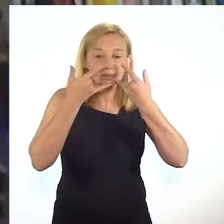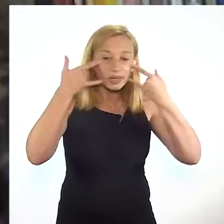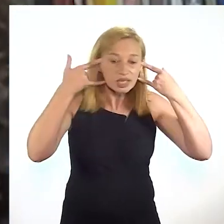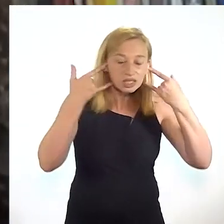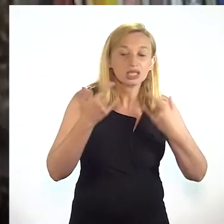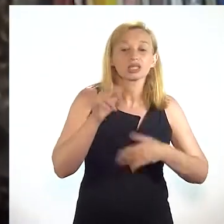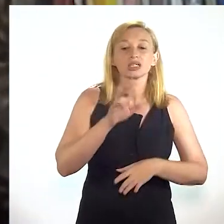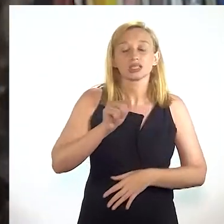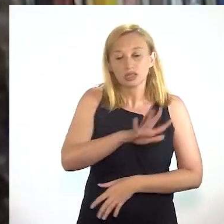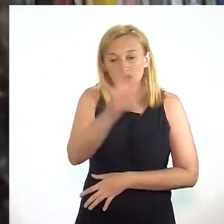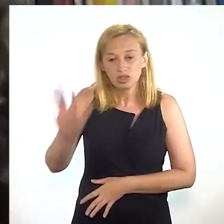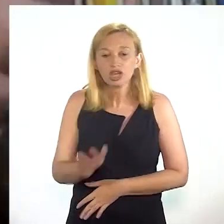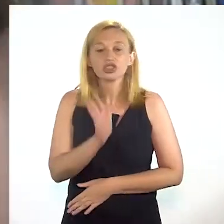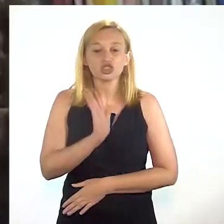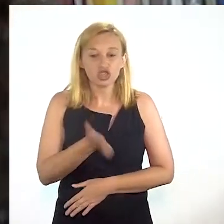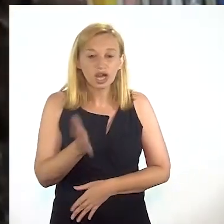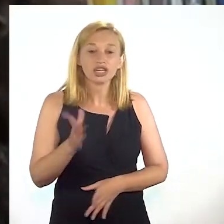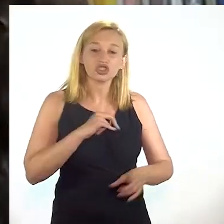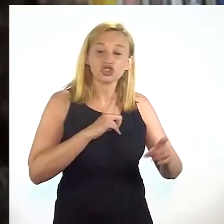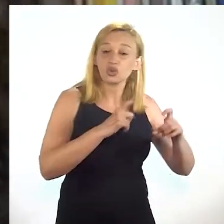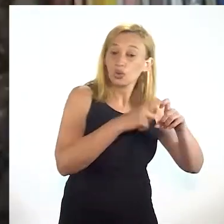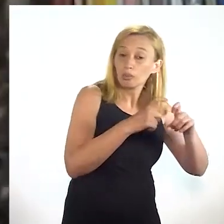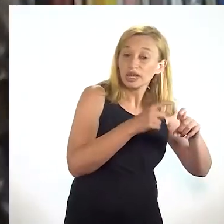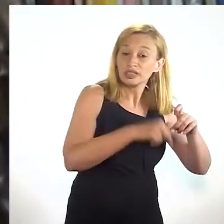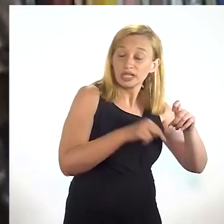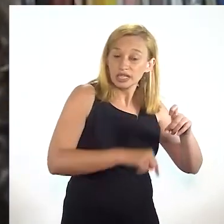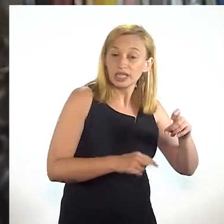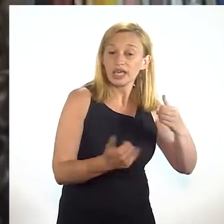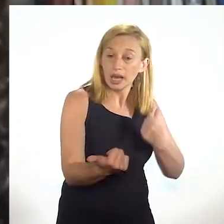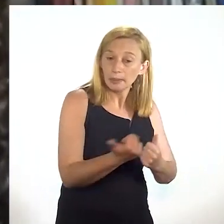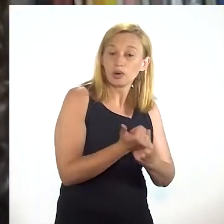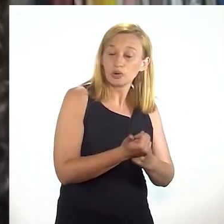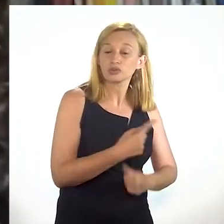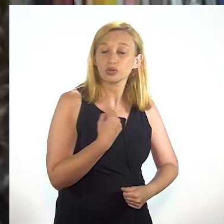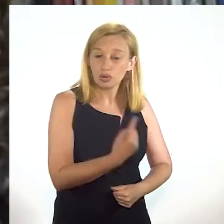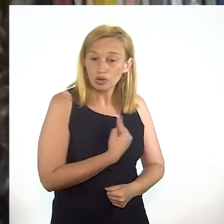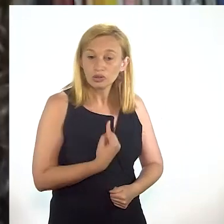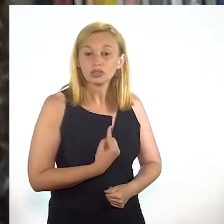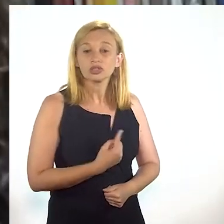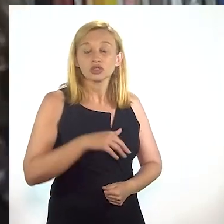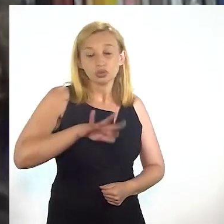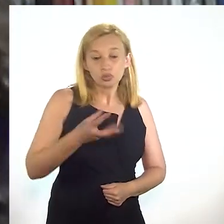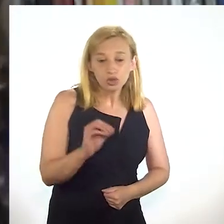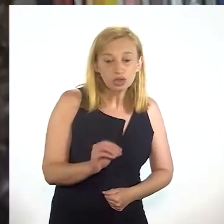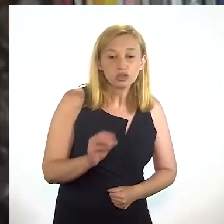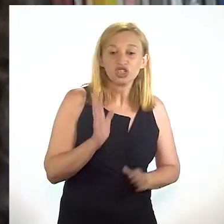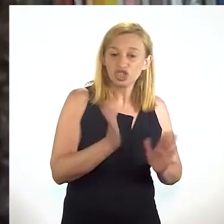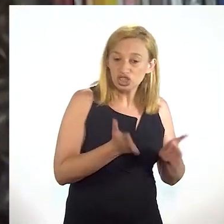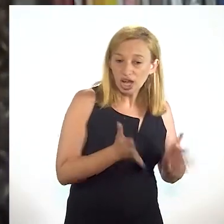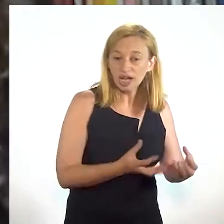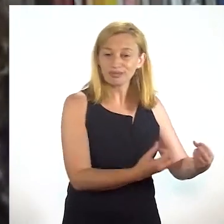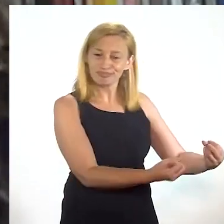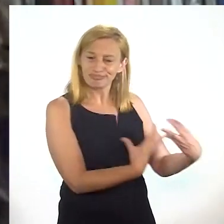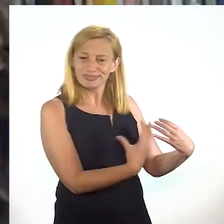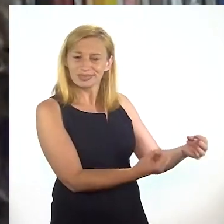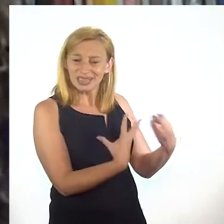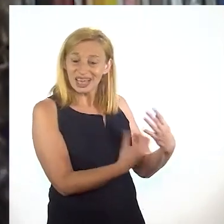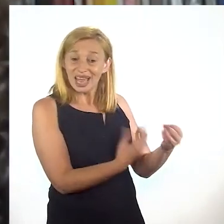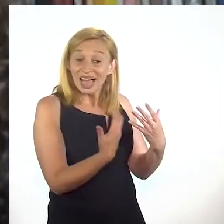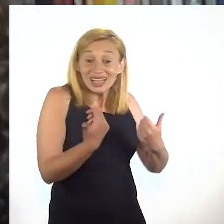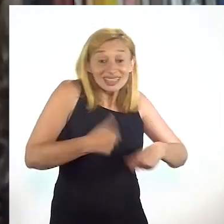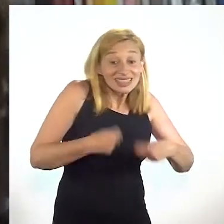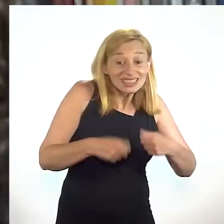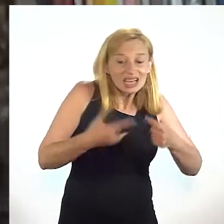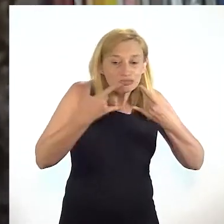uso de máscara nacional. A gente já tinha aqui um médico parceiro também nosso, do